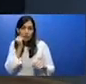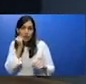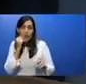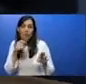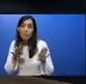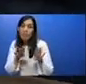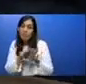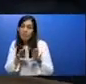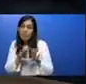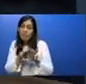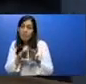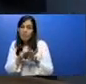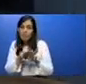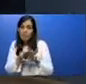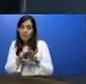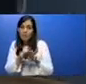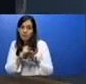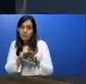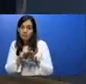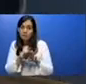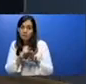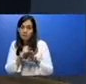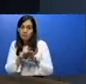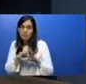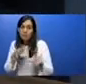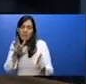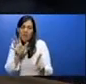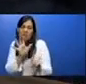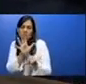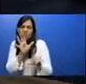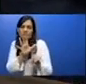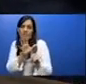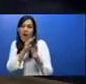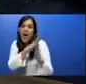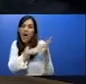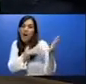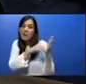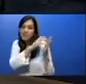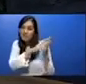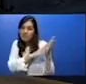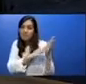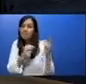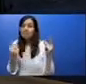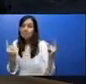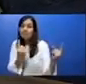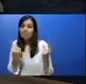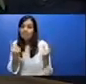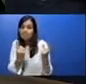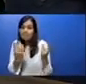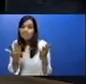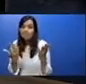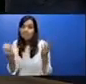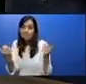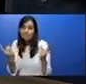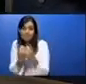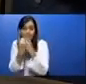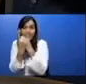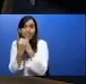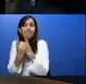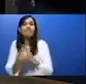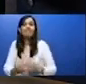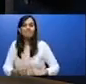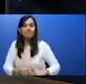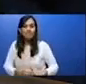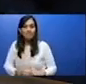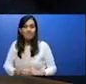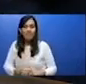também, mas o interesse por ciência também influenciaria na sua obra artística.